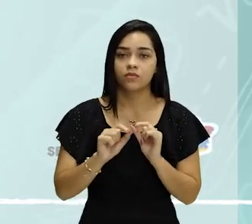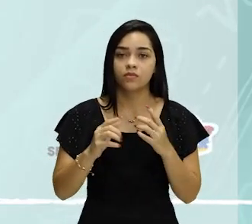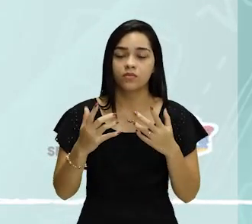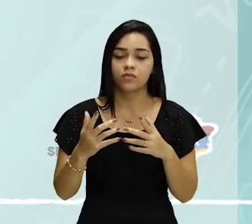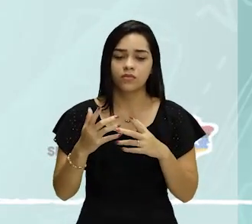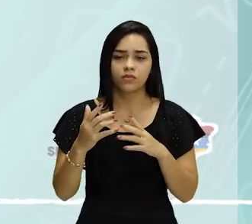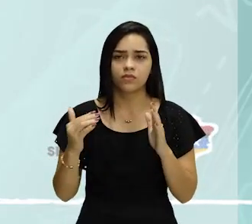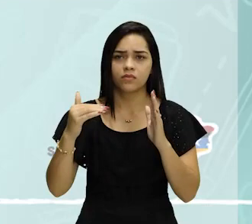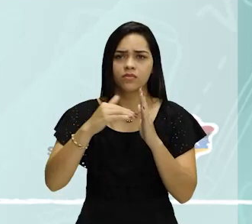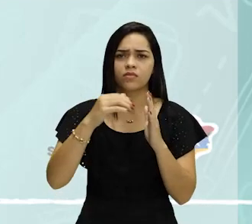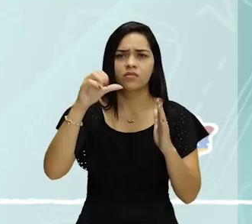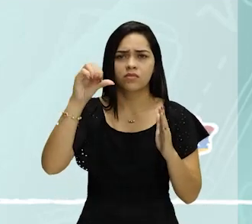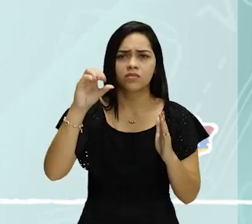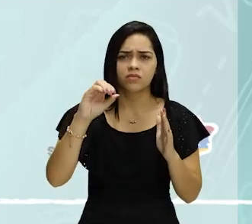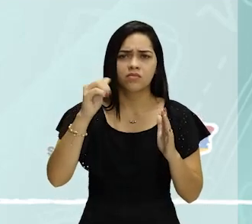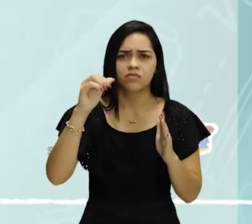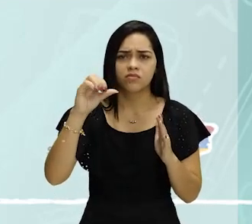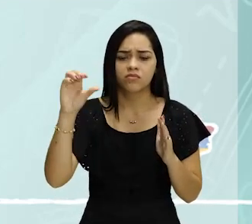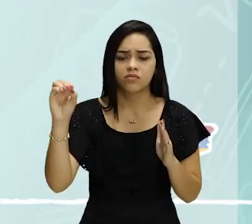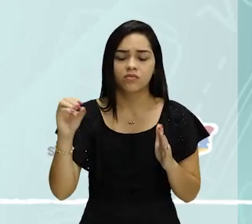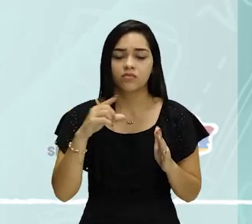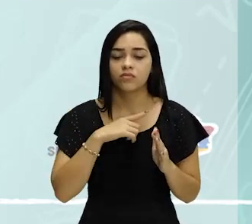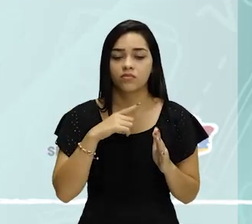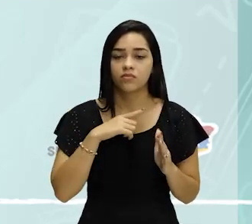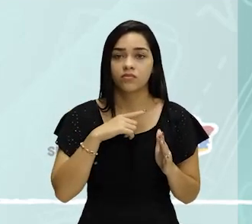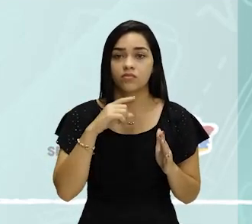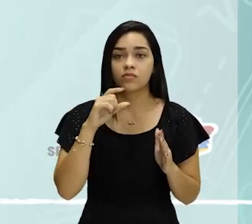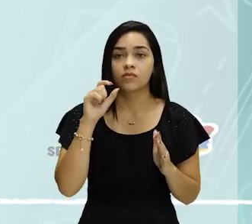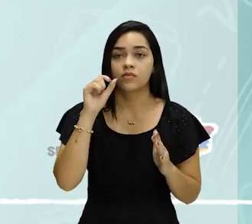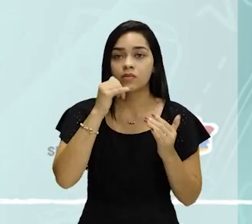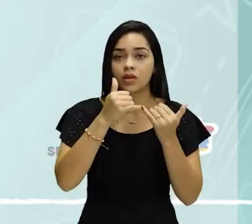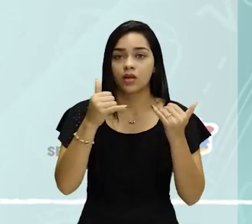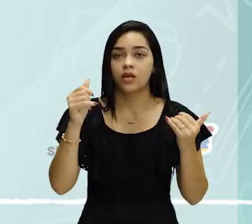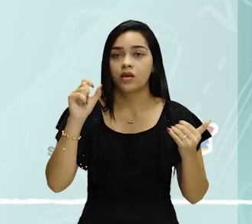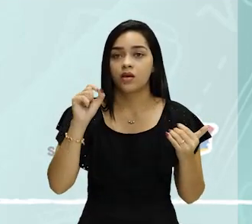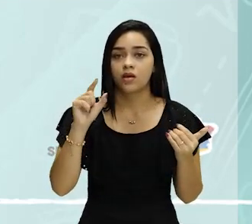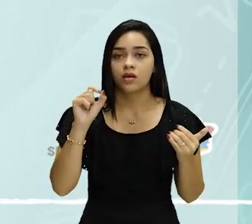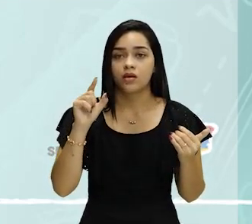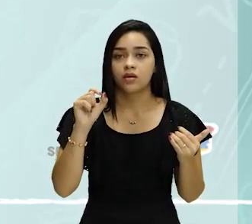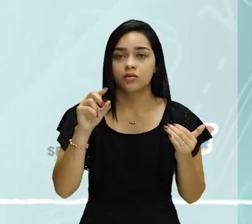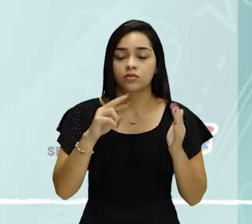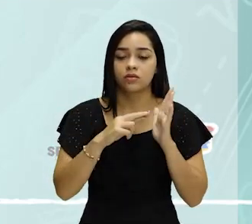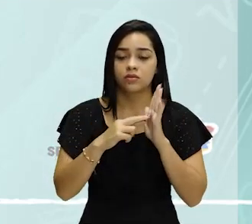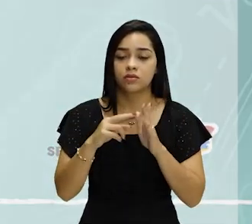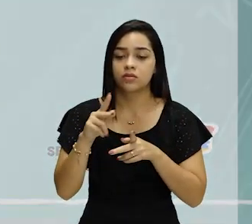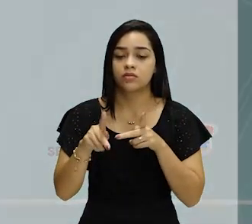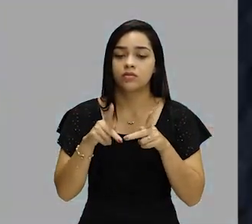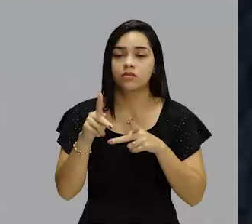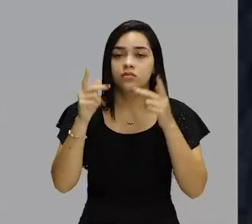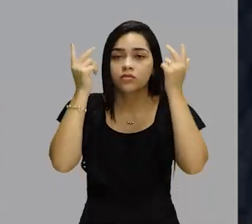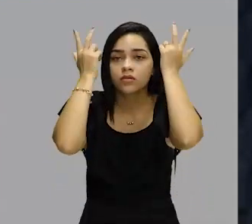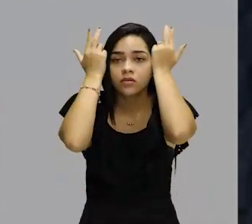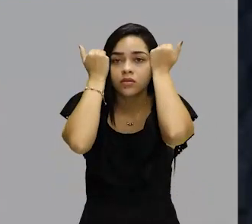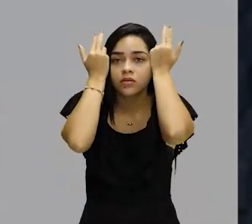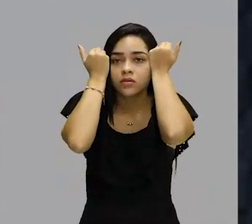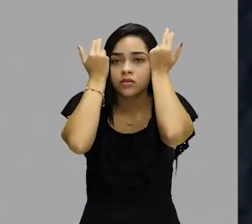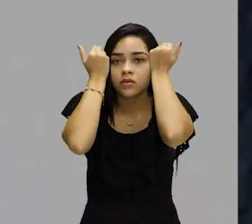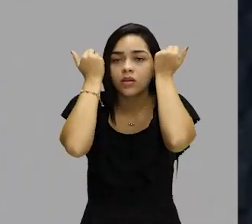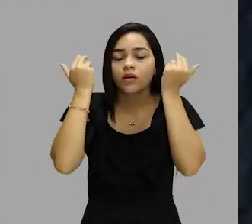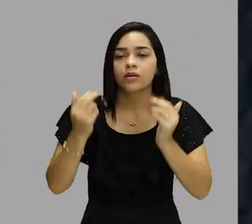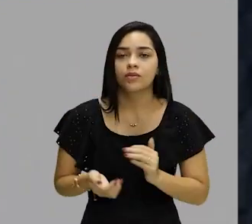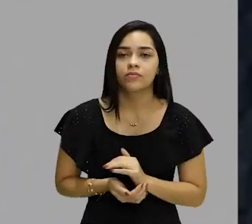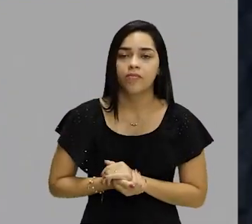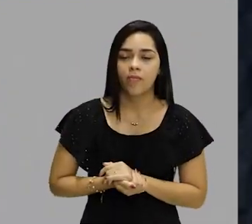os anos 90. A linha azul está sendo representada aqui, é a população de lebres, né, que são as